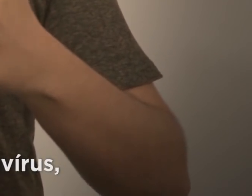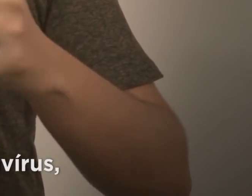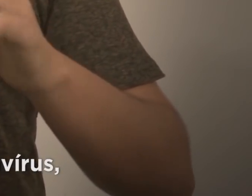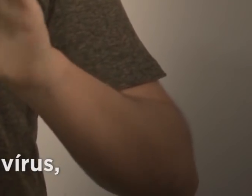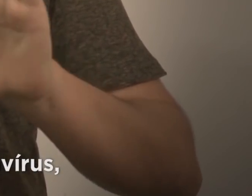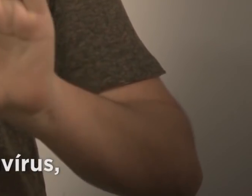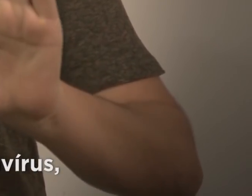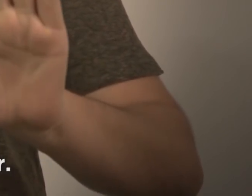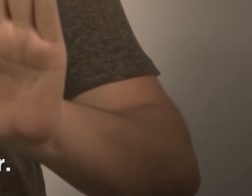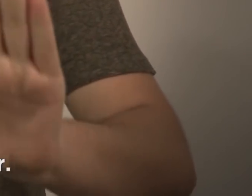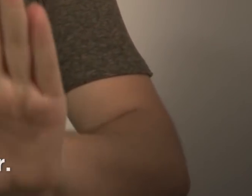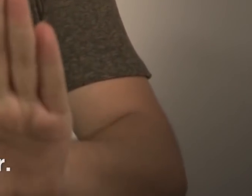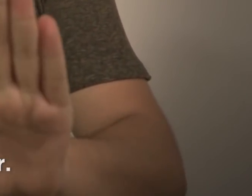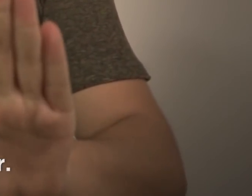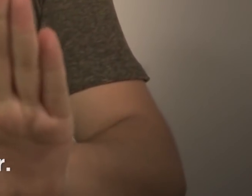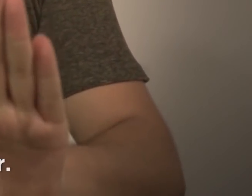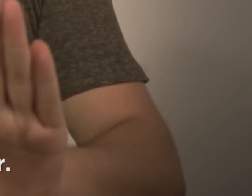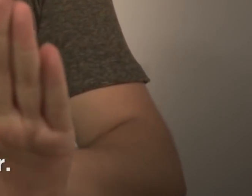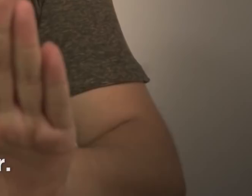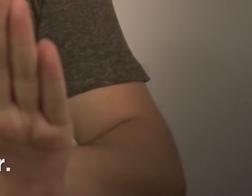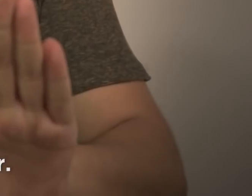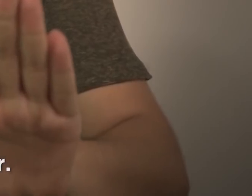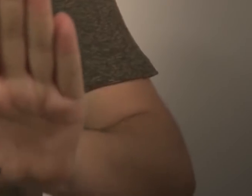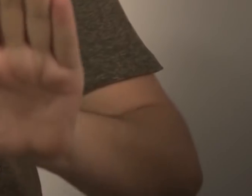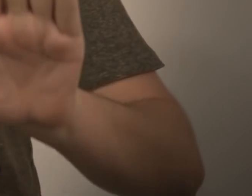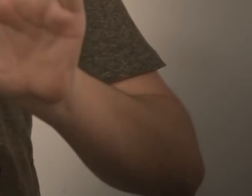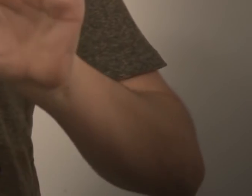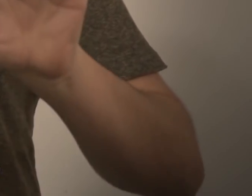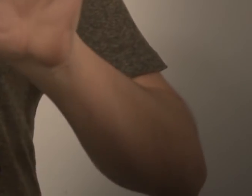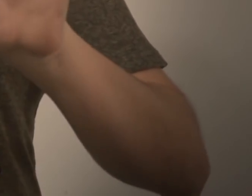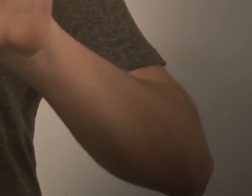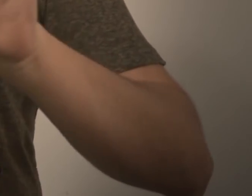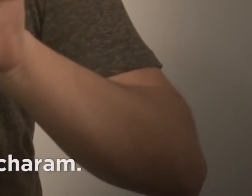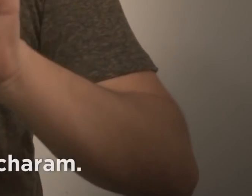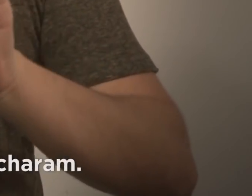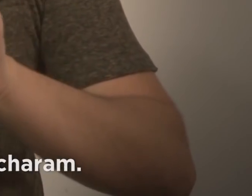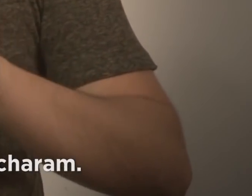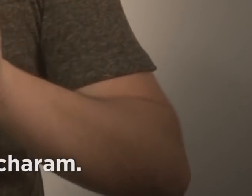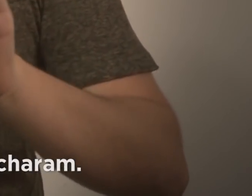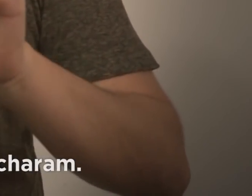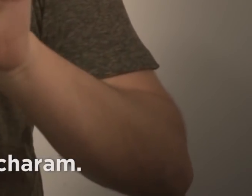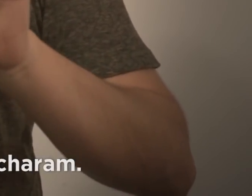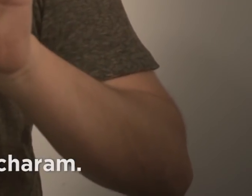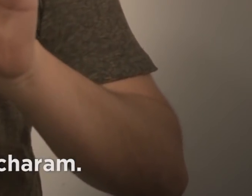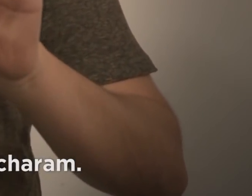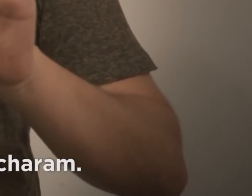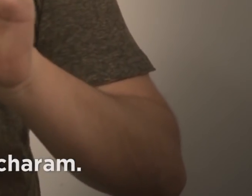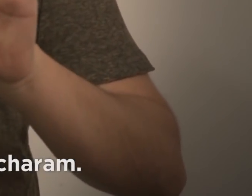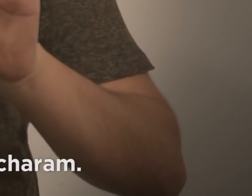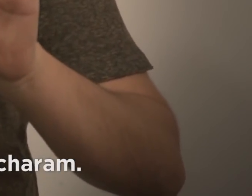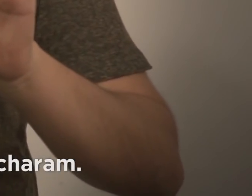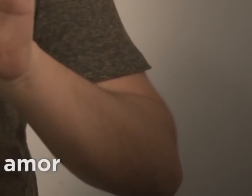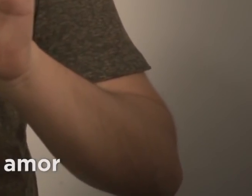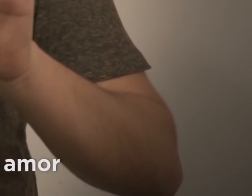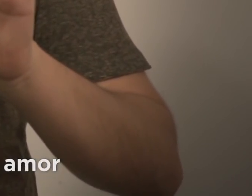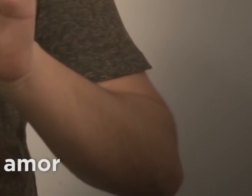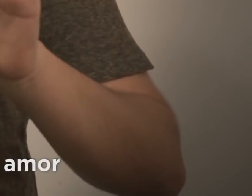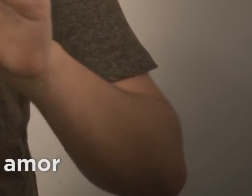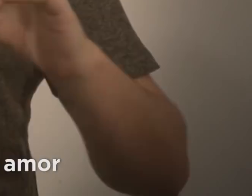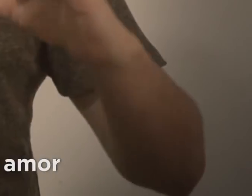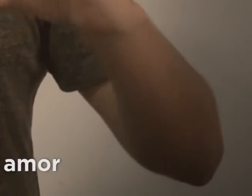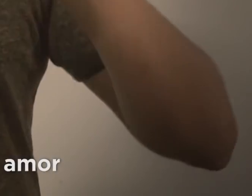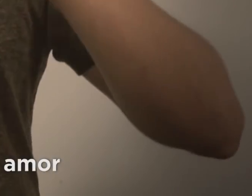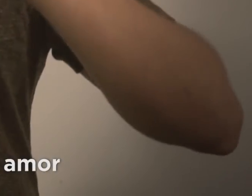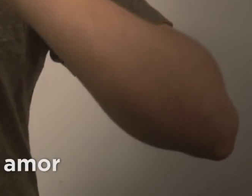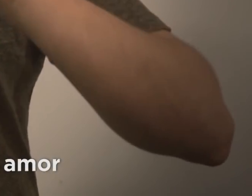do coronavírus, todos devemos evitar. Pelo mesmo motivo, nossas creches e escolas fecharam. Por ora,